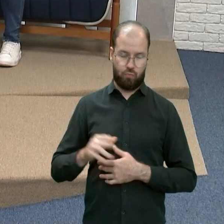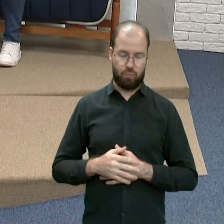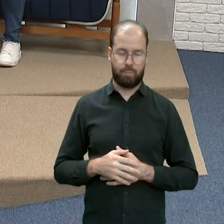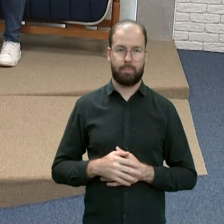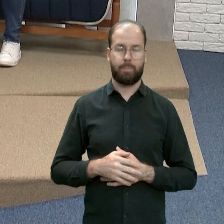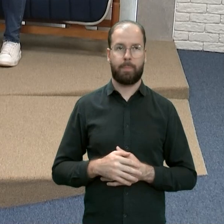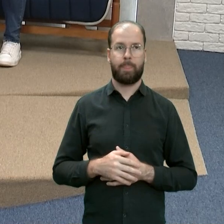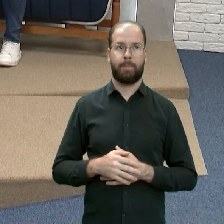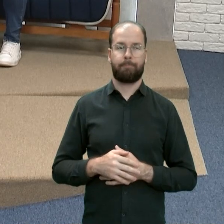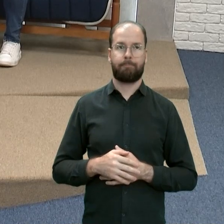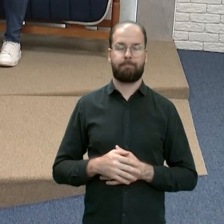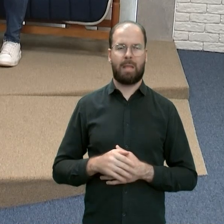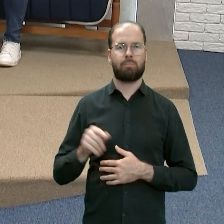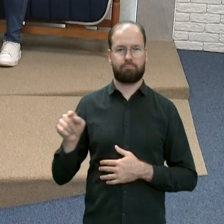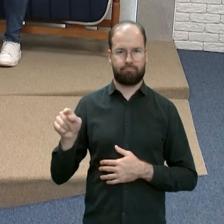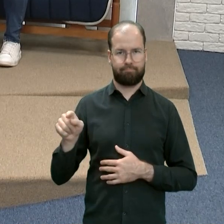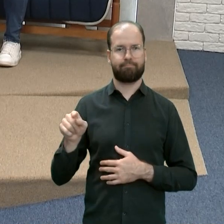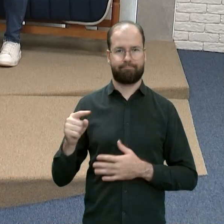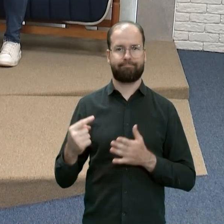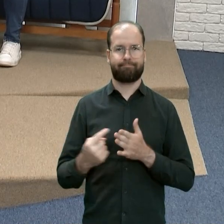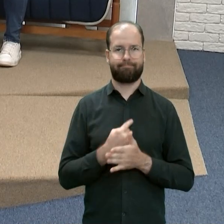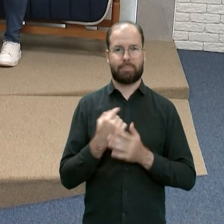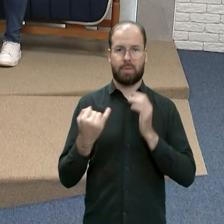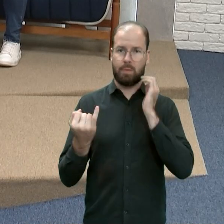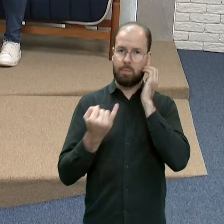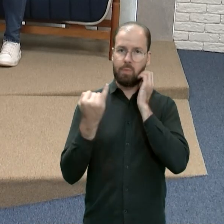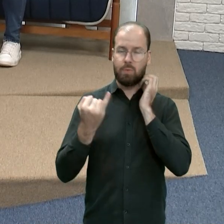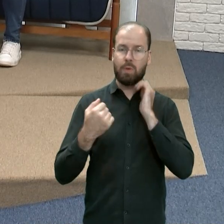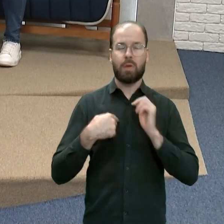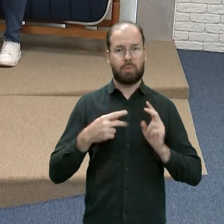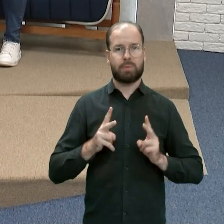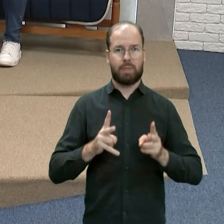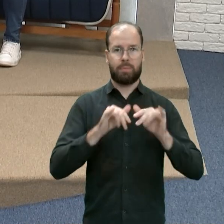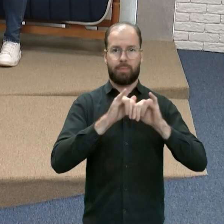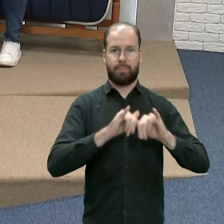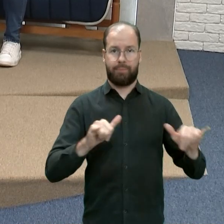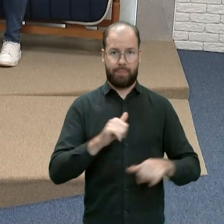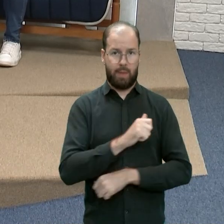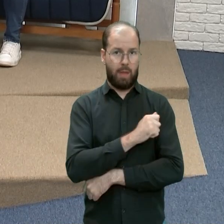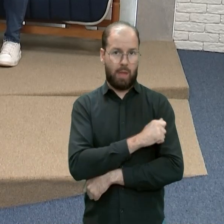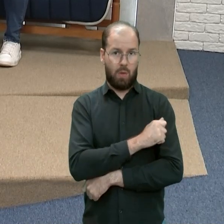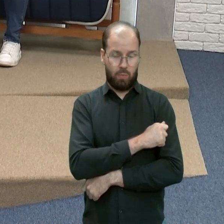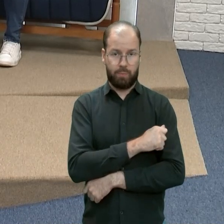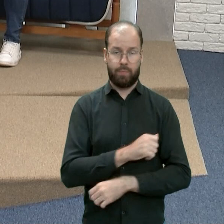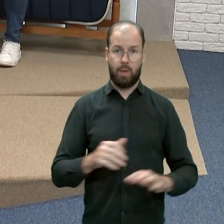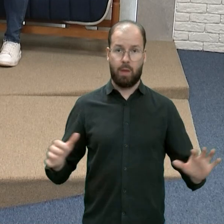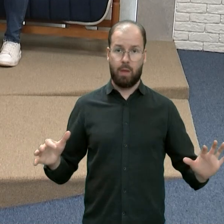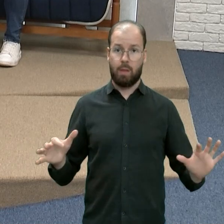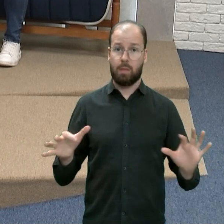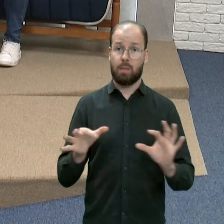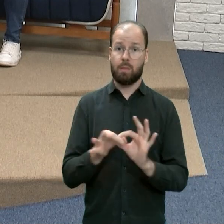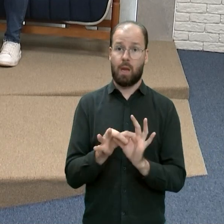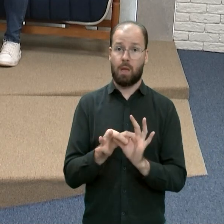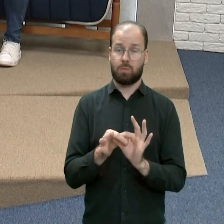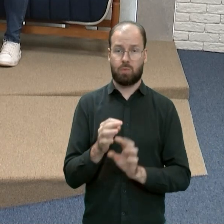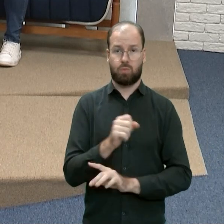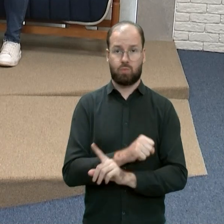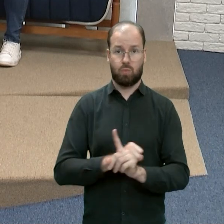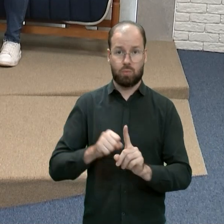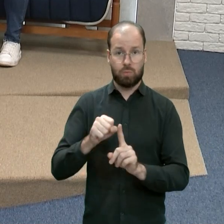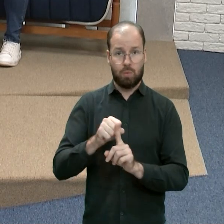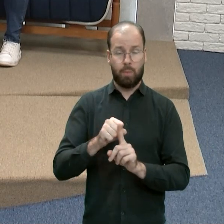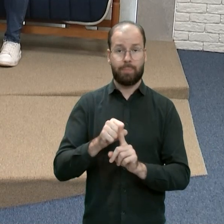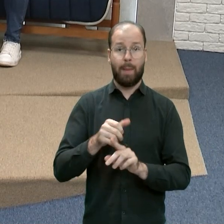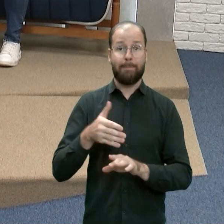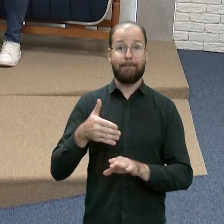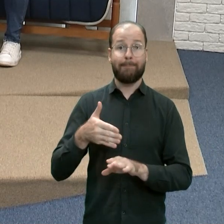ponto muito importante, né, que eu gosto de frisar para os alunos. A integração social, né, acho que a